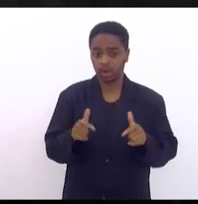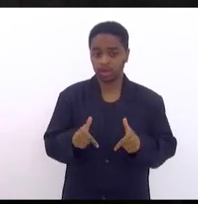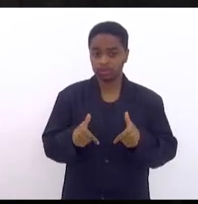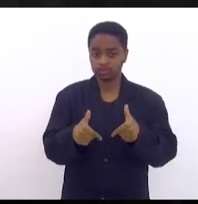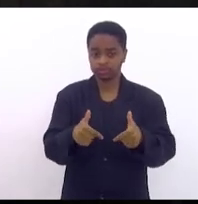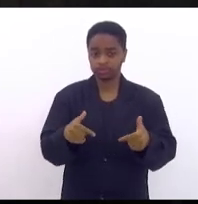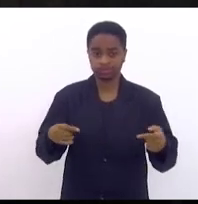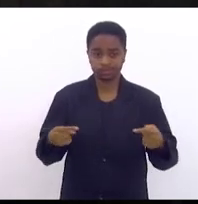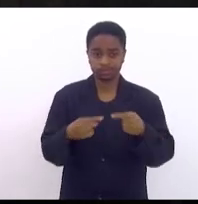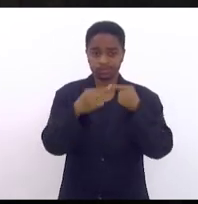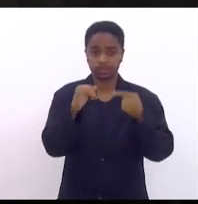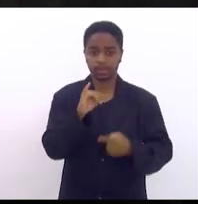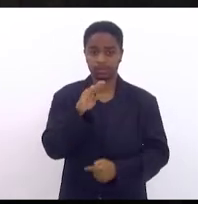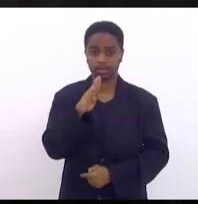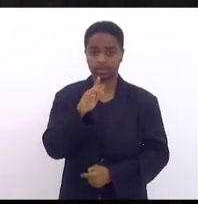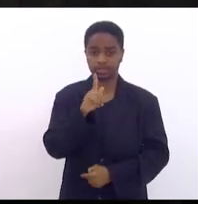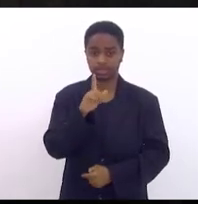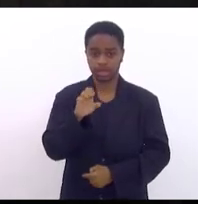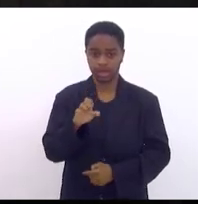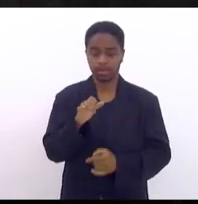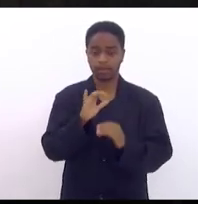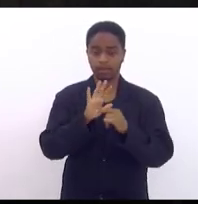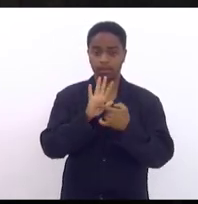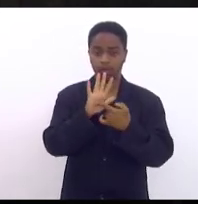do IBGE, que